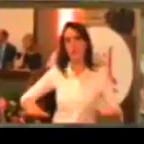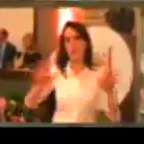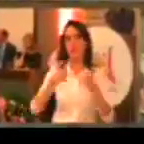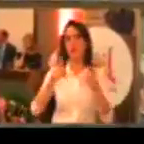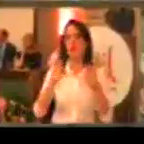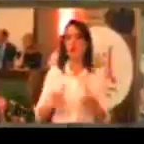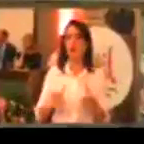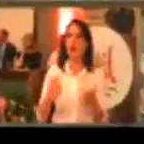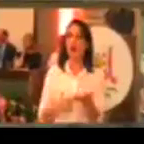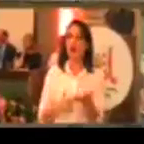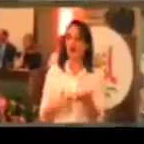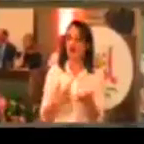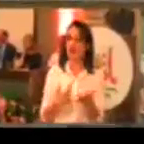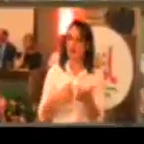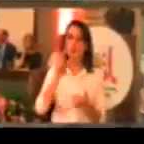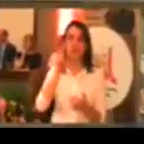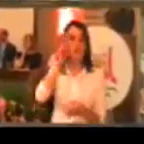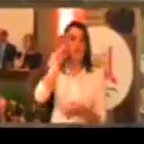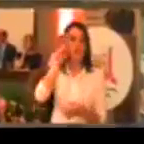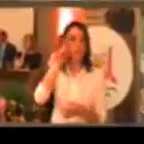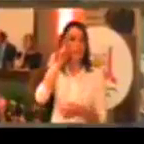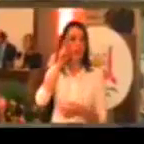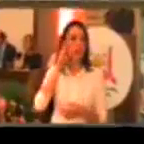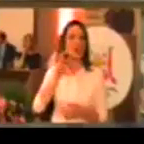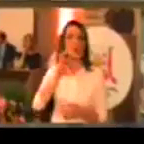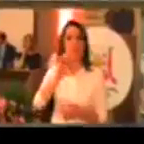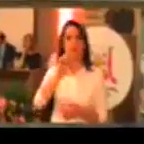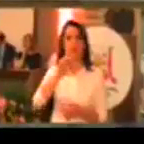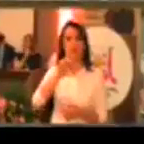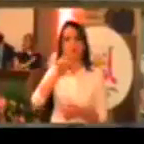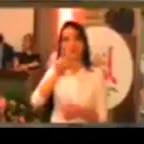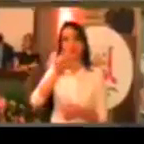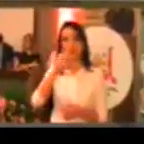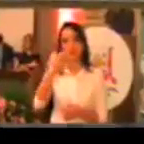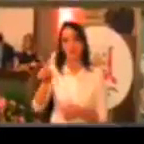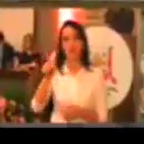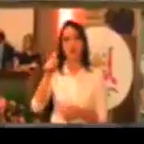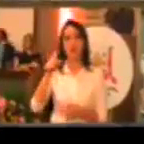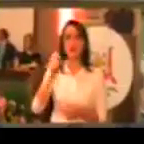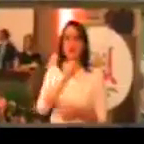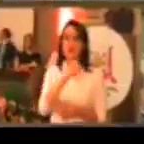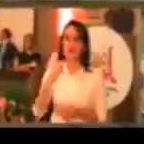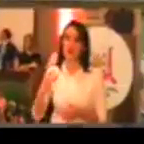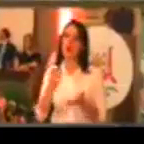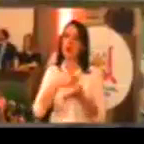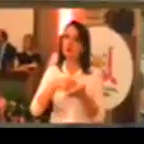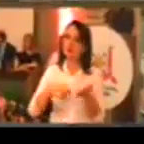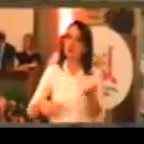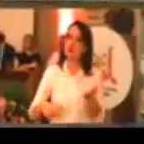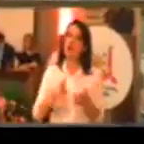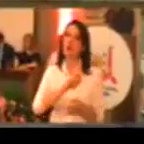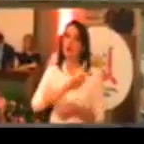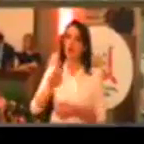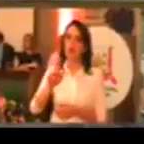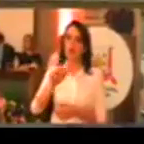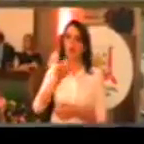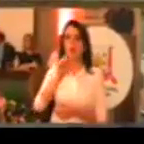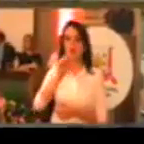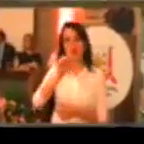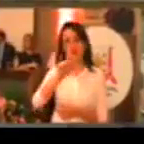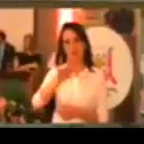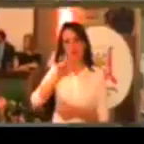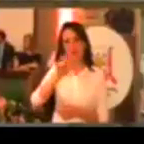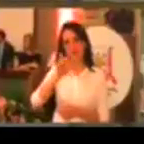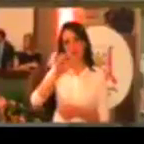seja com a entrega do livro A História do Carvão de Santa Catarina. Livro escrito por